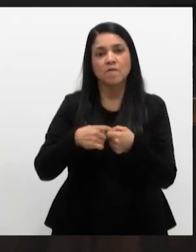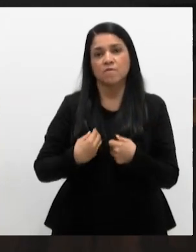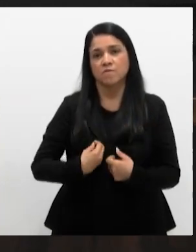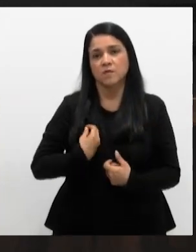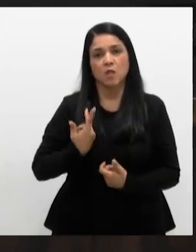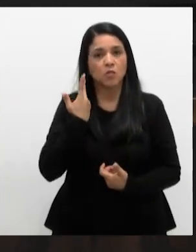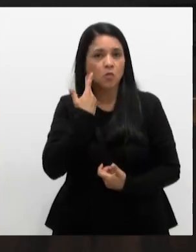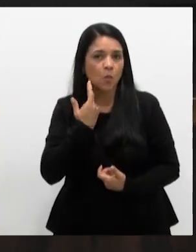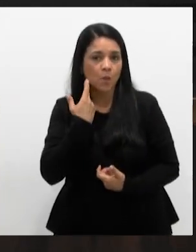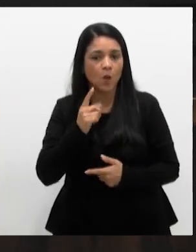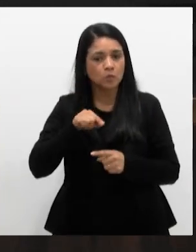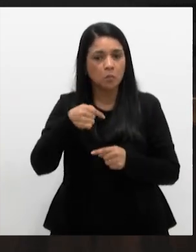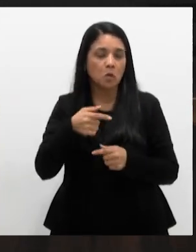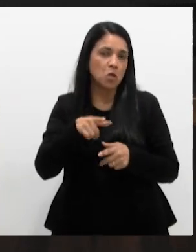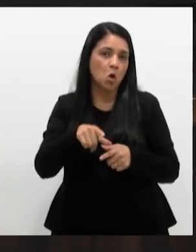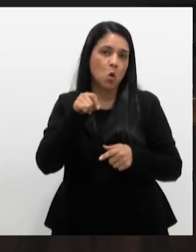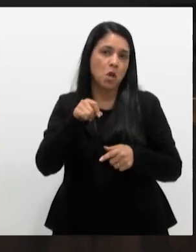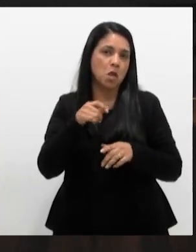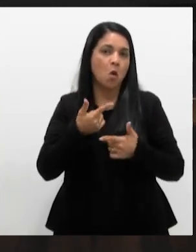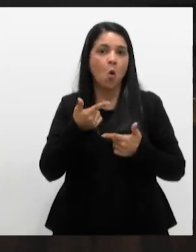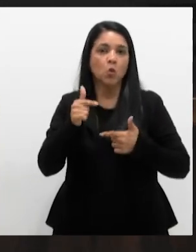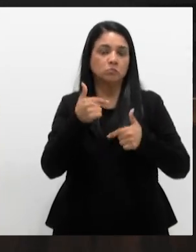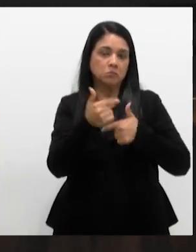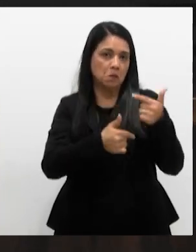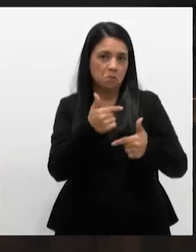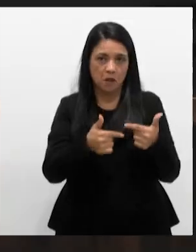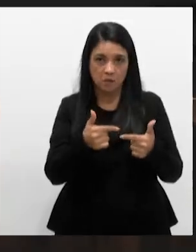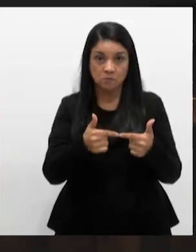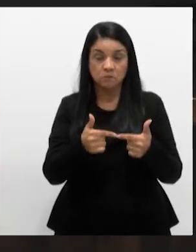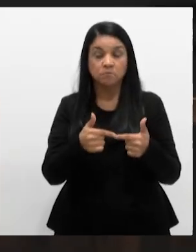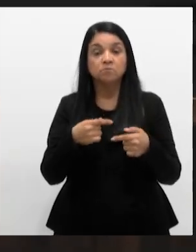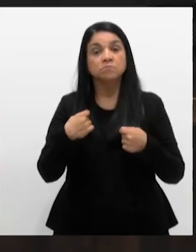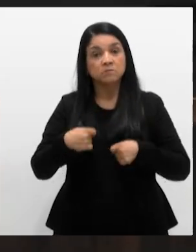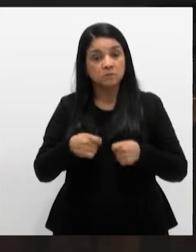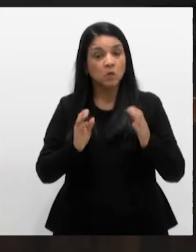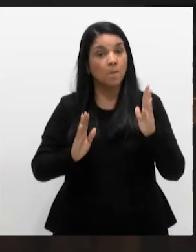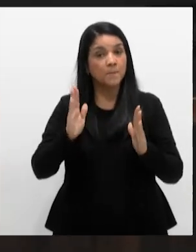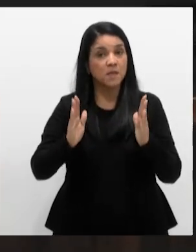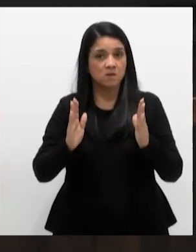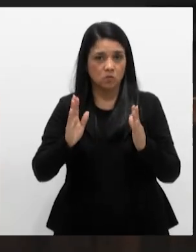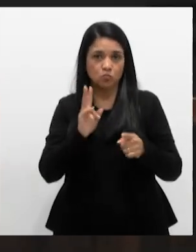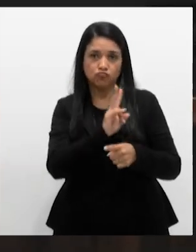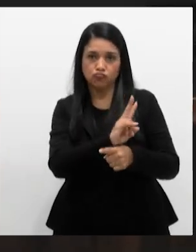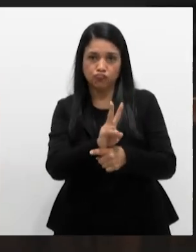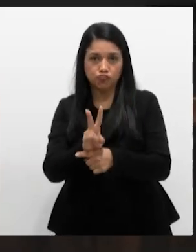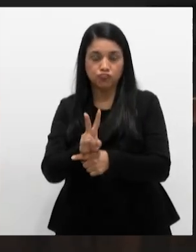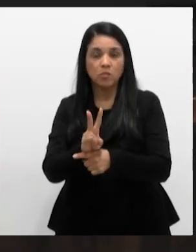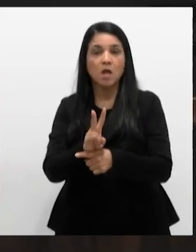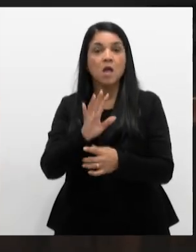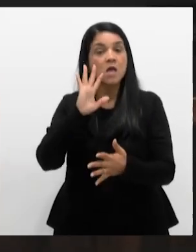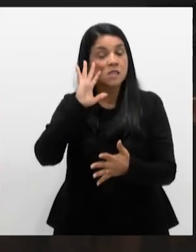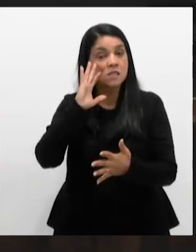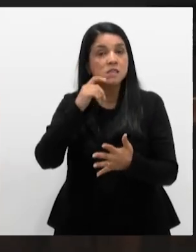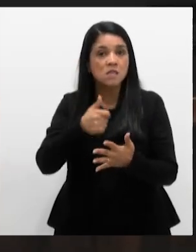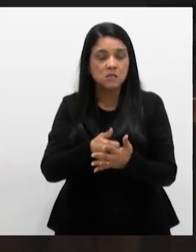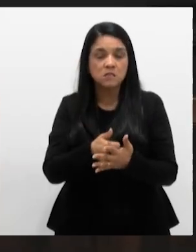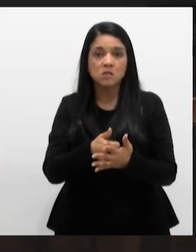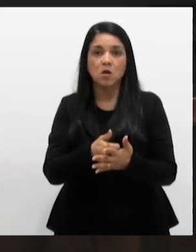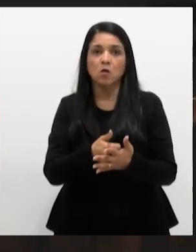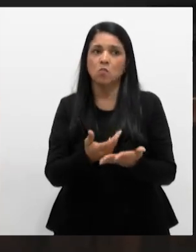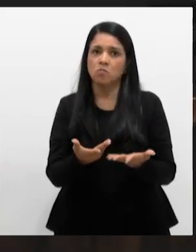naquilo que ele escolher depois que sair do cargo público, mas uma vez das tomadas de decisão que ele tem que tomar, com os bandidos de